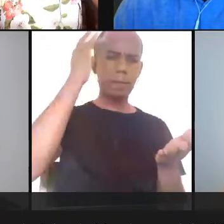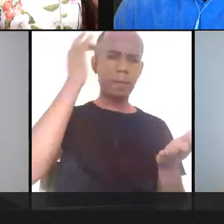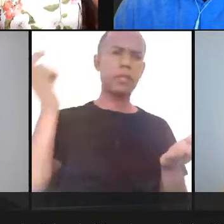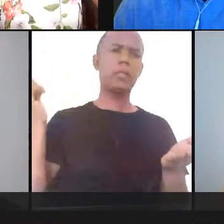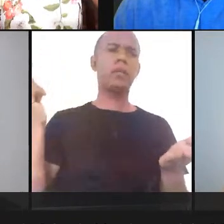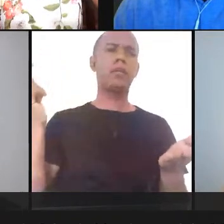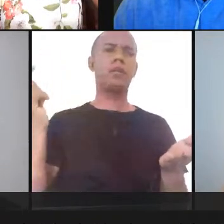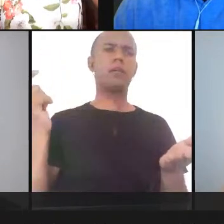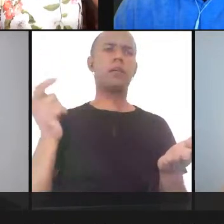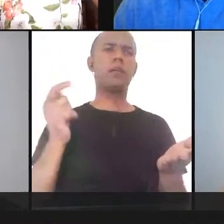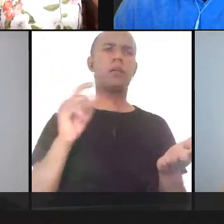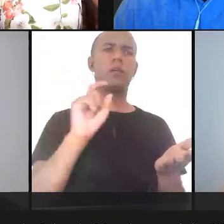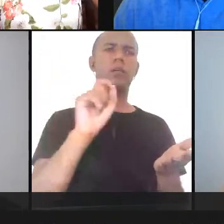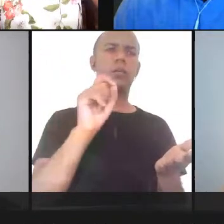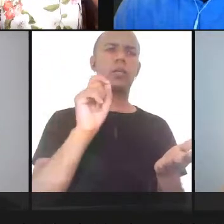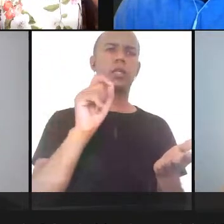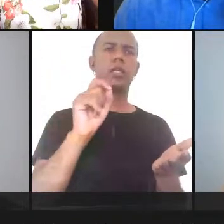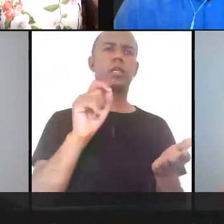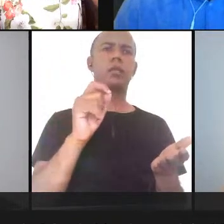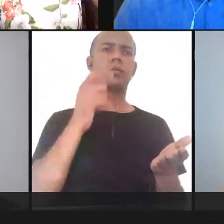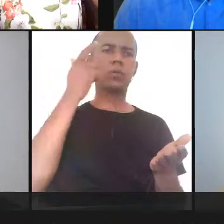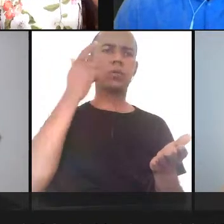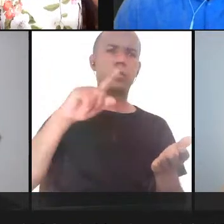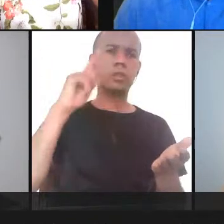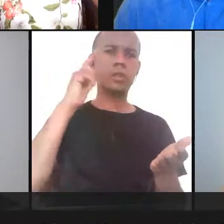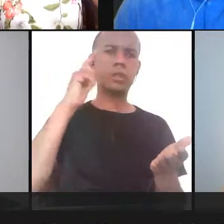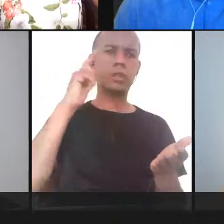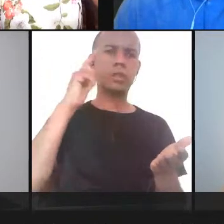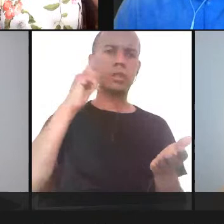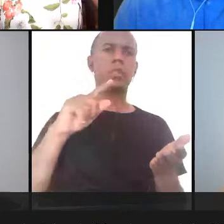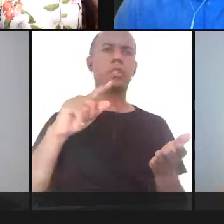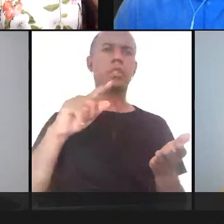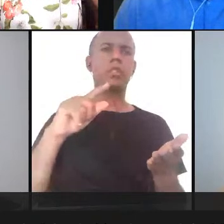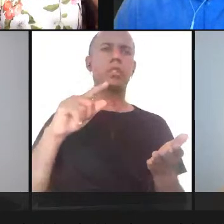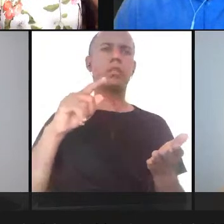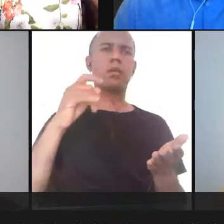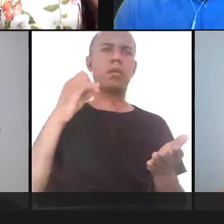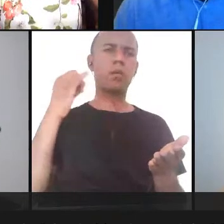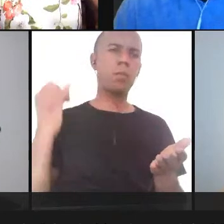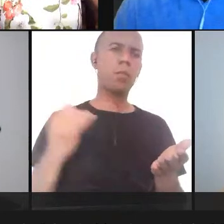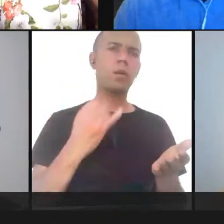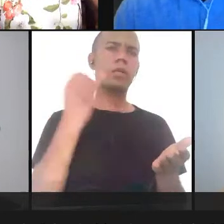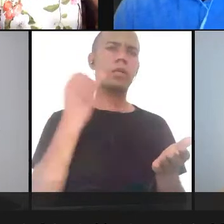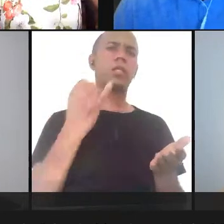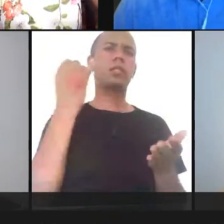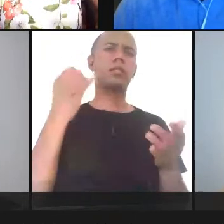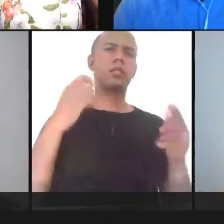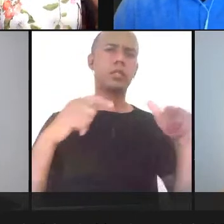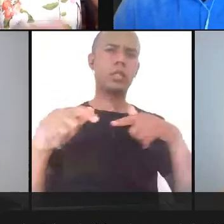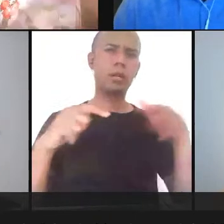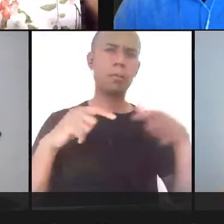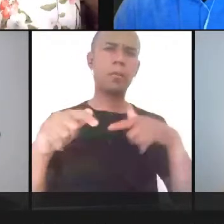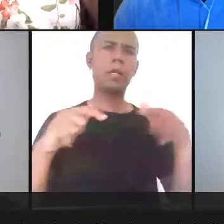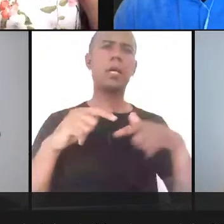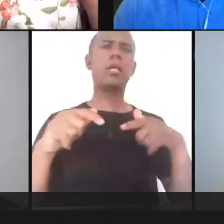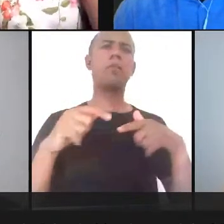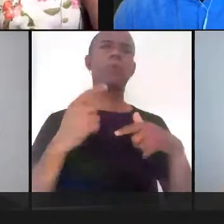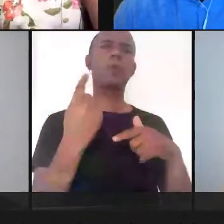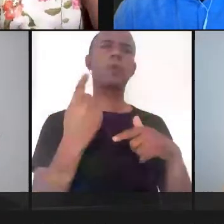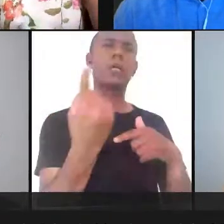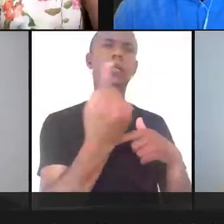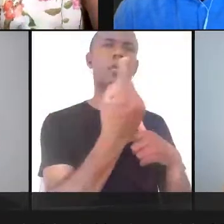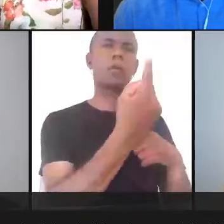mais consolidado com esse trabalho que se está a fazer, porque há miúdos, há